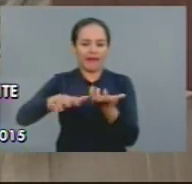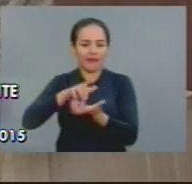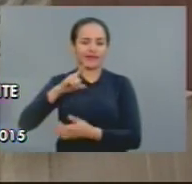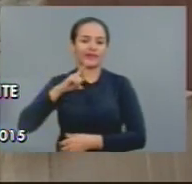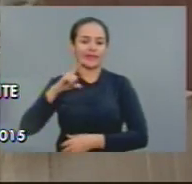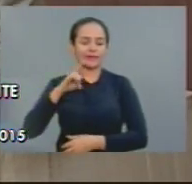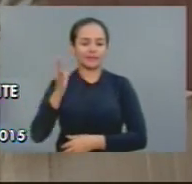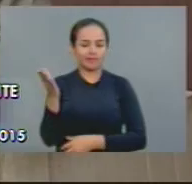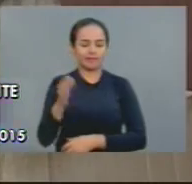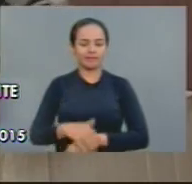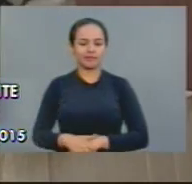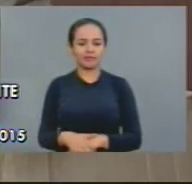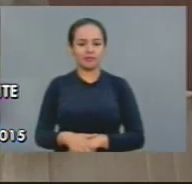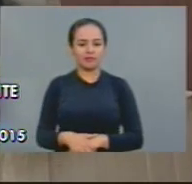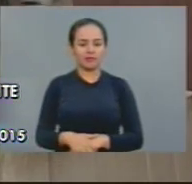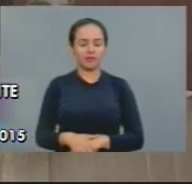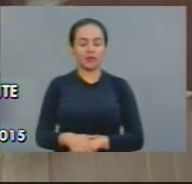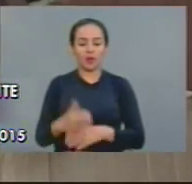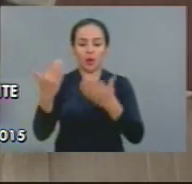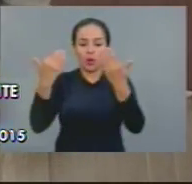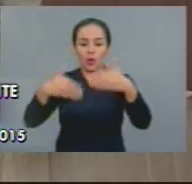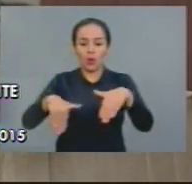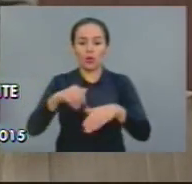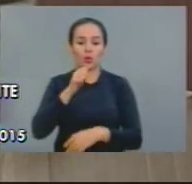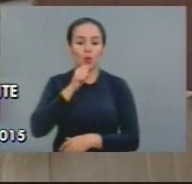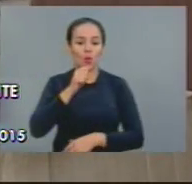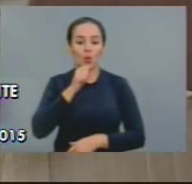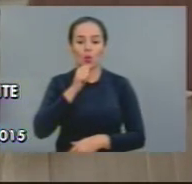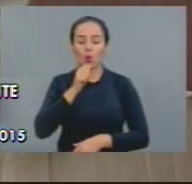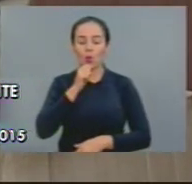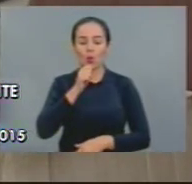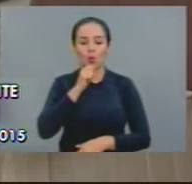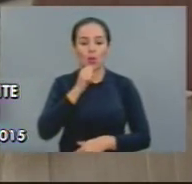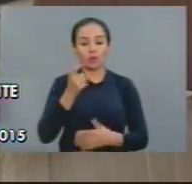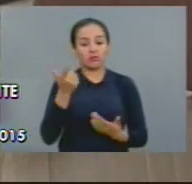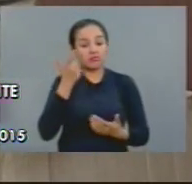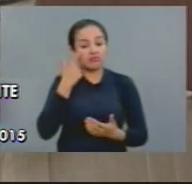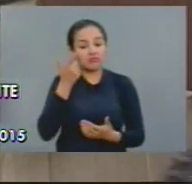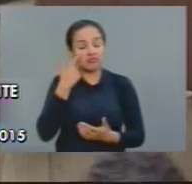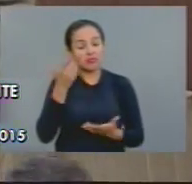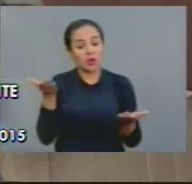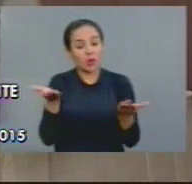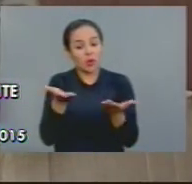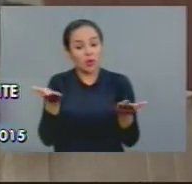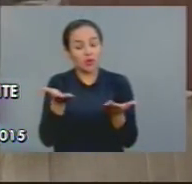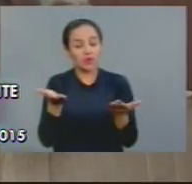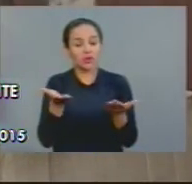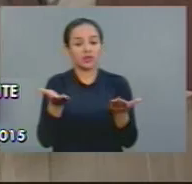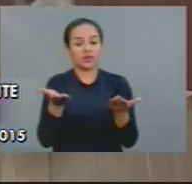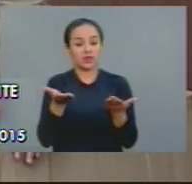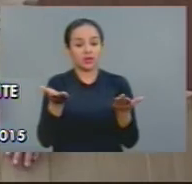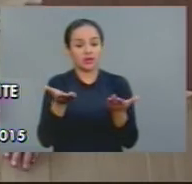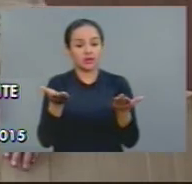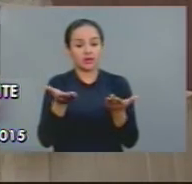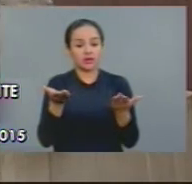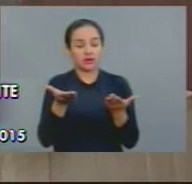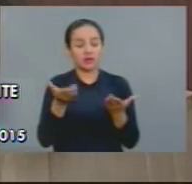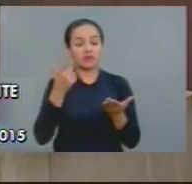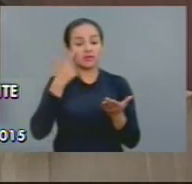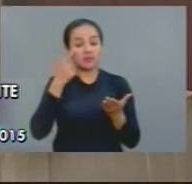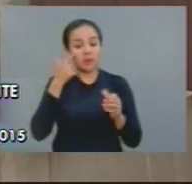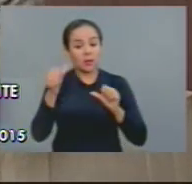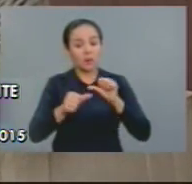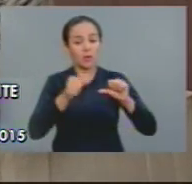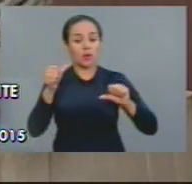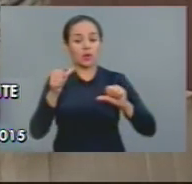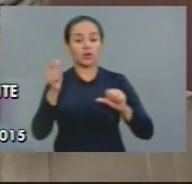Até o momento não tiveram seu concurso. Espero que com a correção hoje da quantificação dos cargos